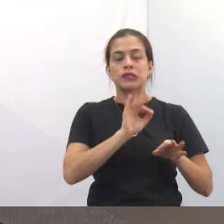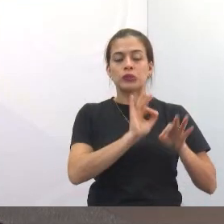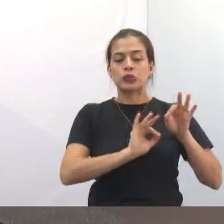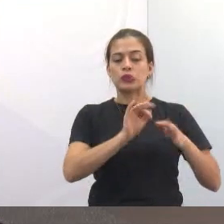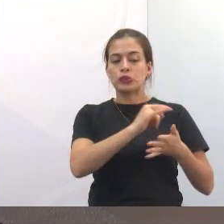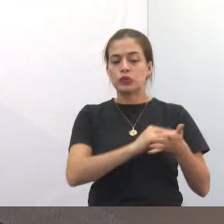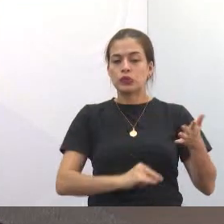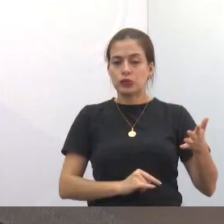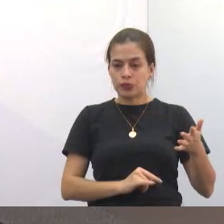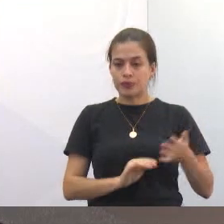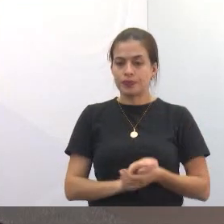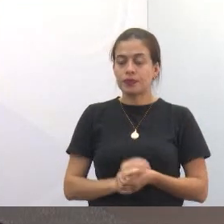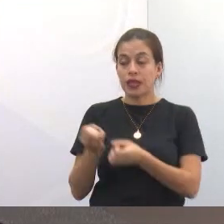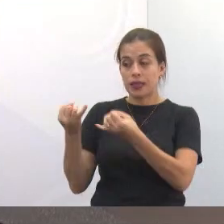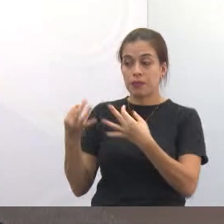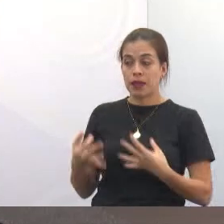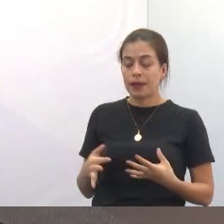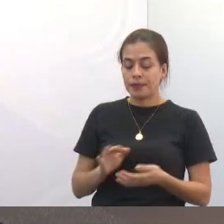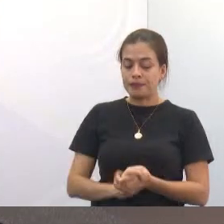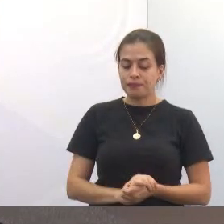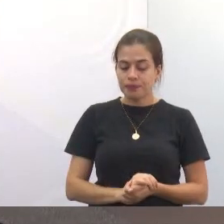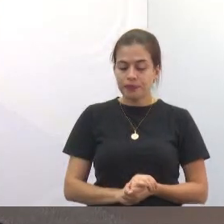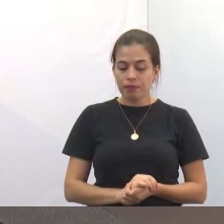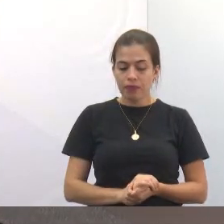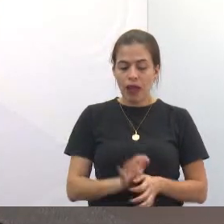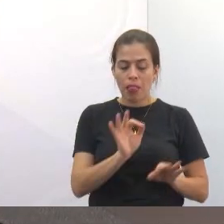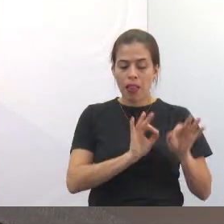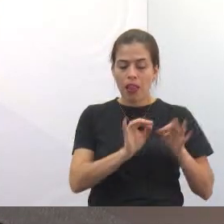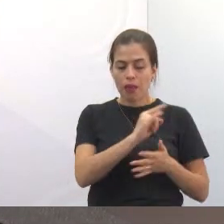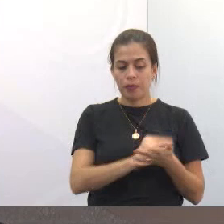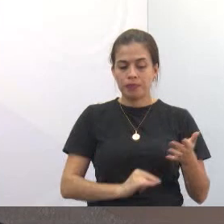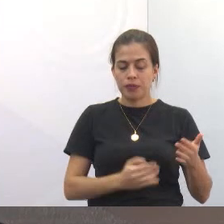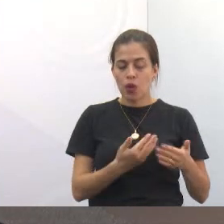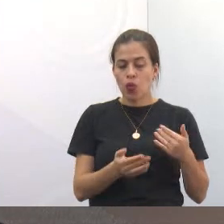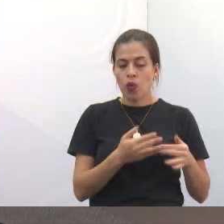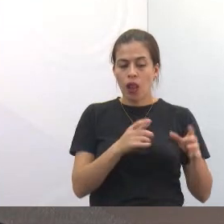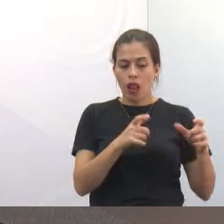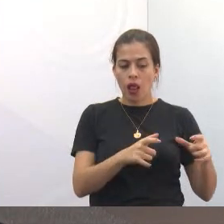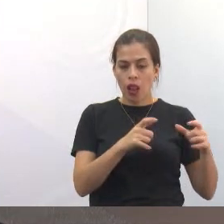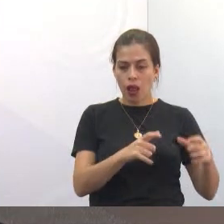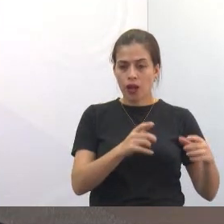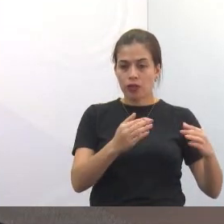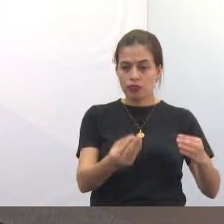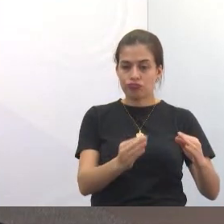regularização fundiária de quaisquer ocupação e loteamento necessita